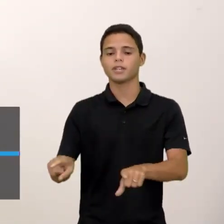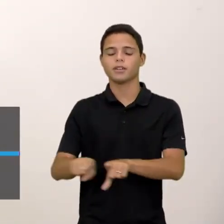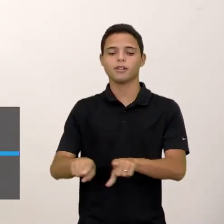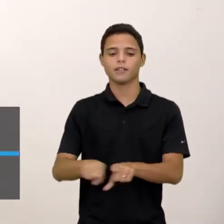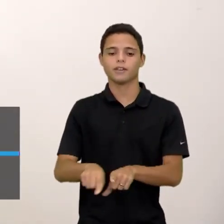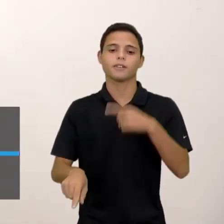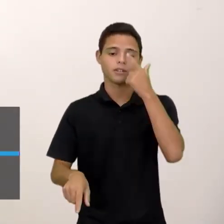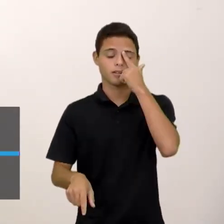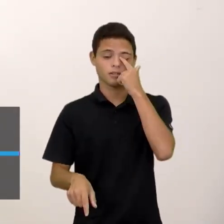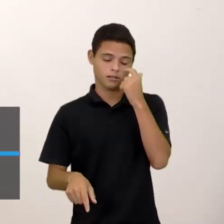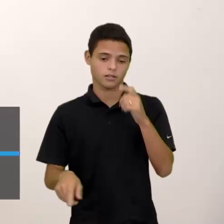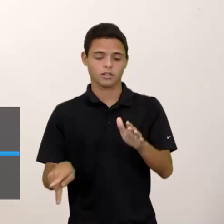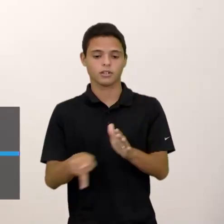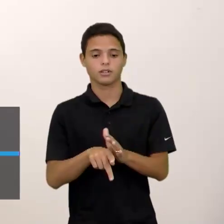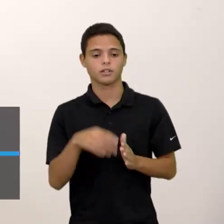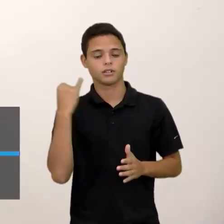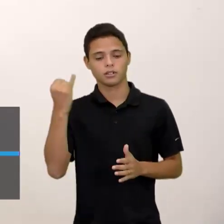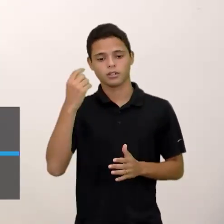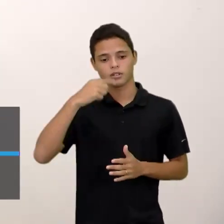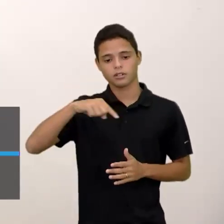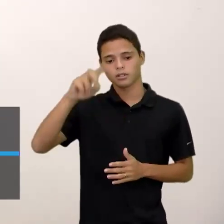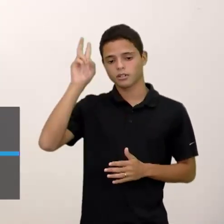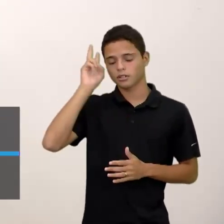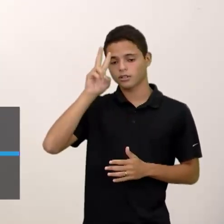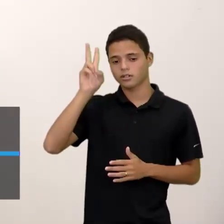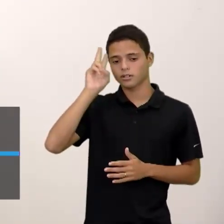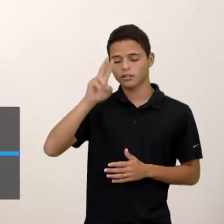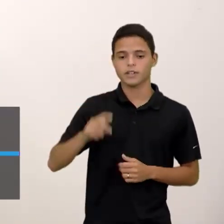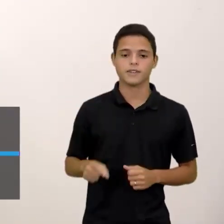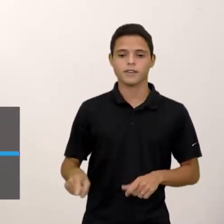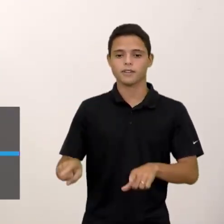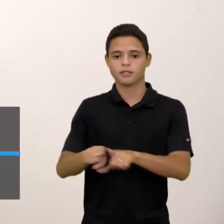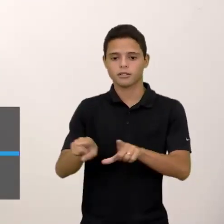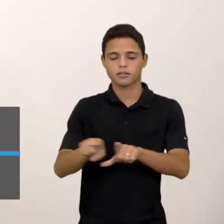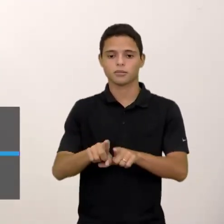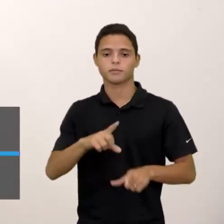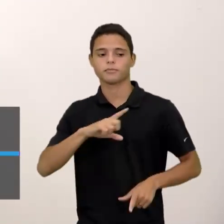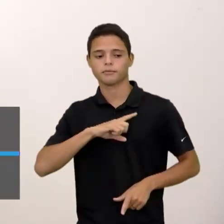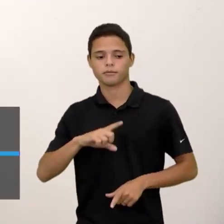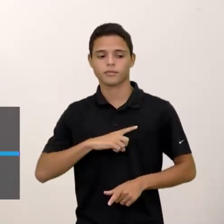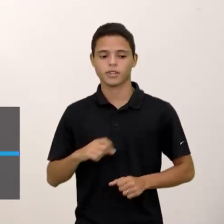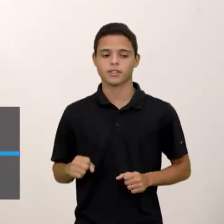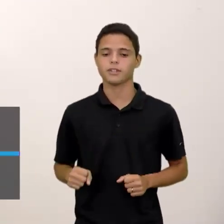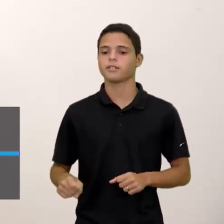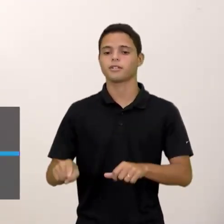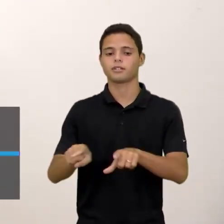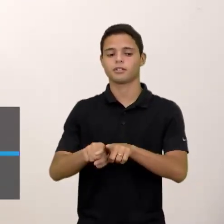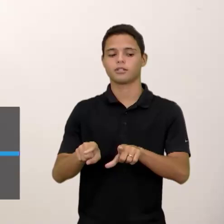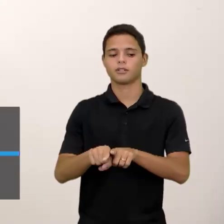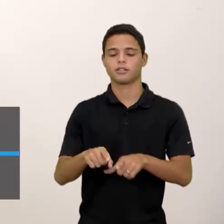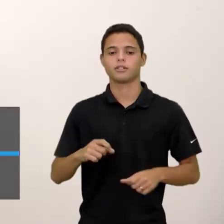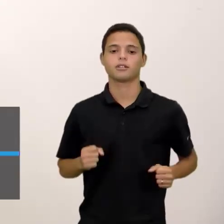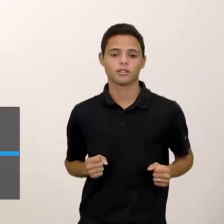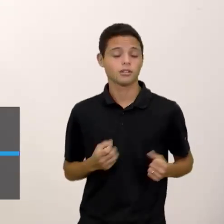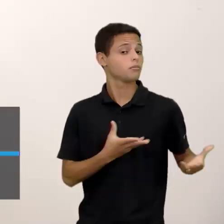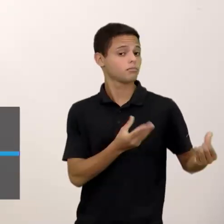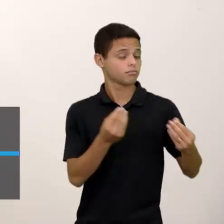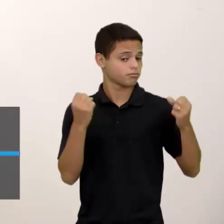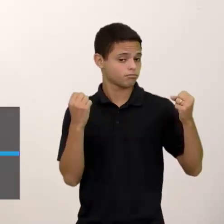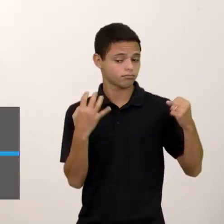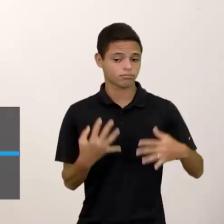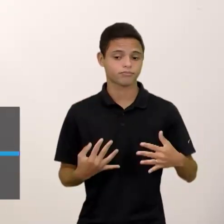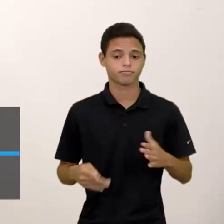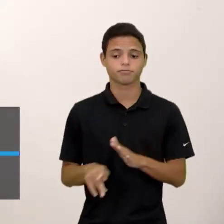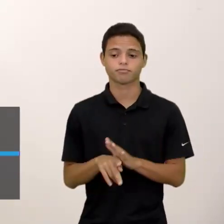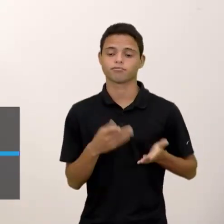de adaptação. Então, é importante lembrar que na nossa formação passada, nós tivemos uma formação com a professora Doane, que fala muito sobre as questões